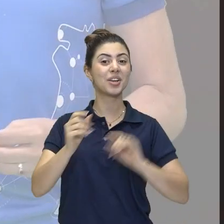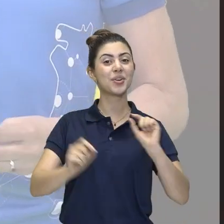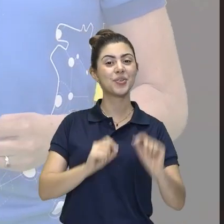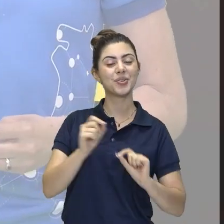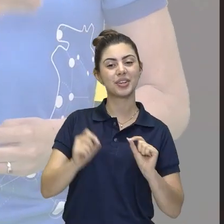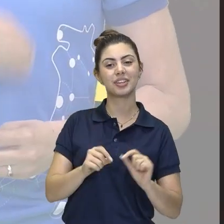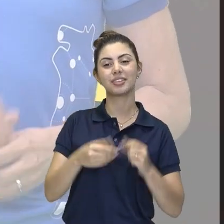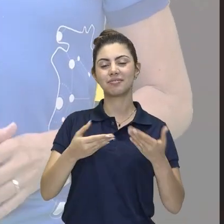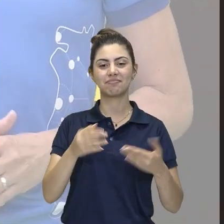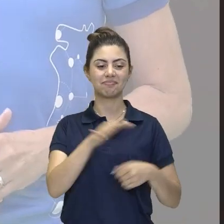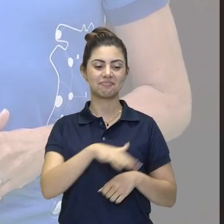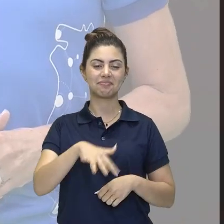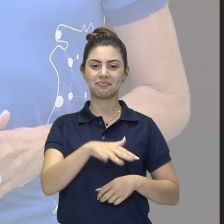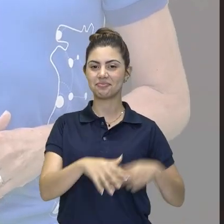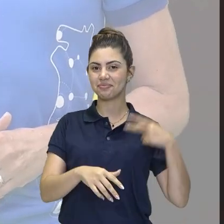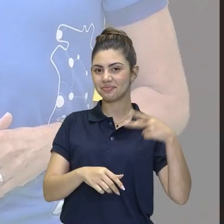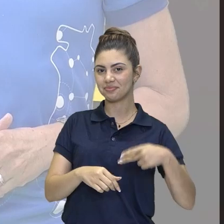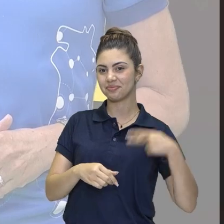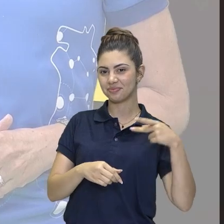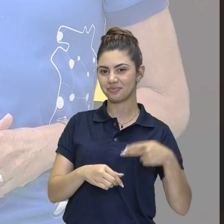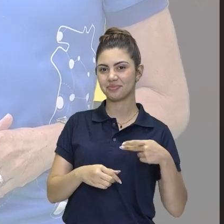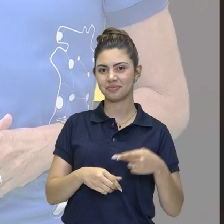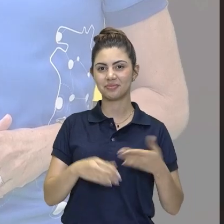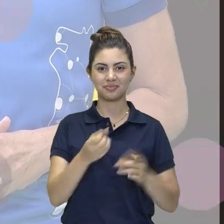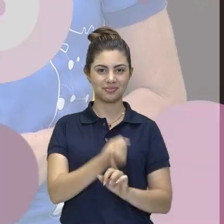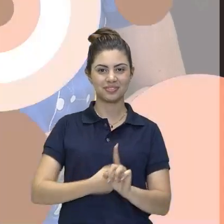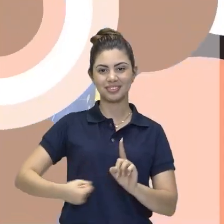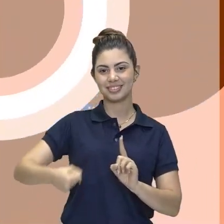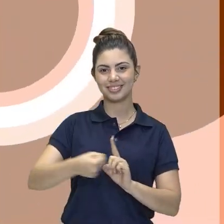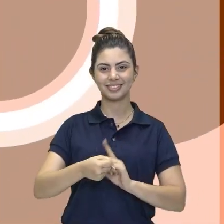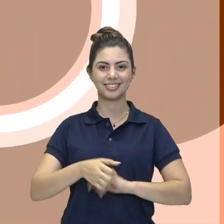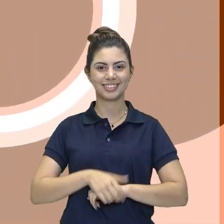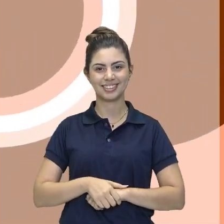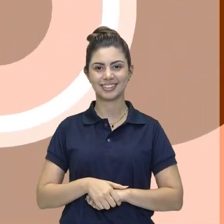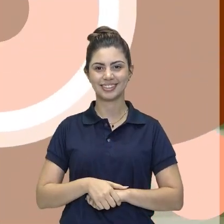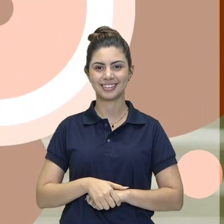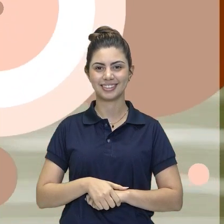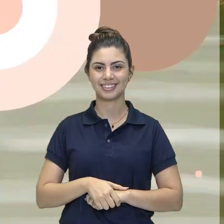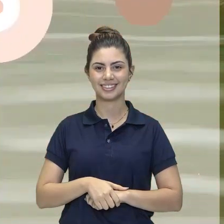ativamente, politicamente, da nossa sociedade democrática.